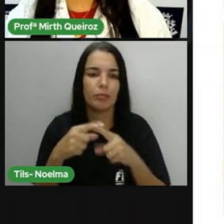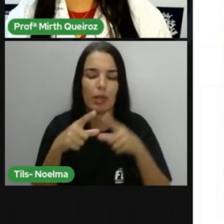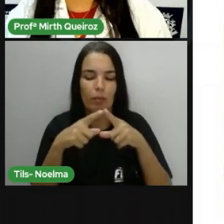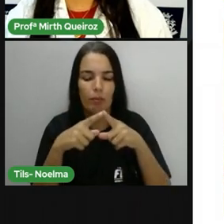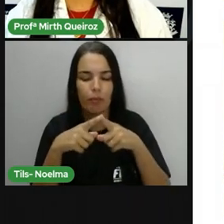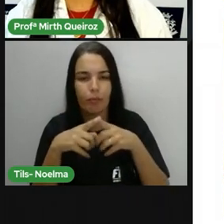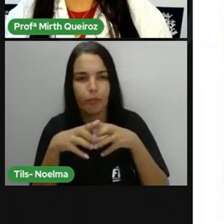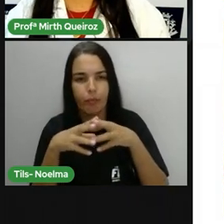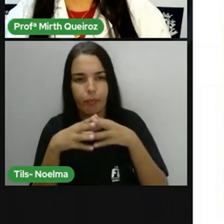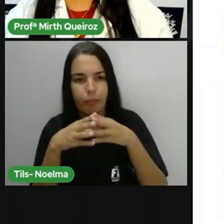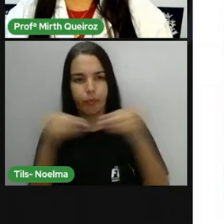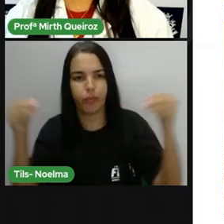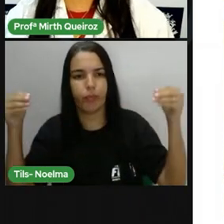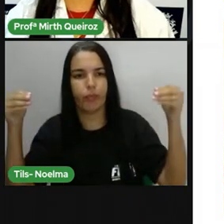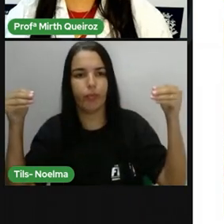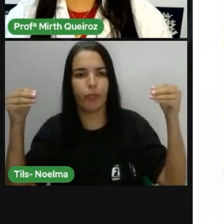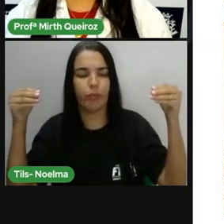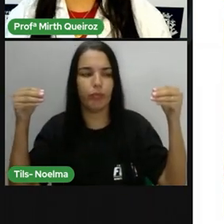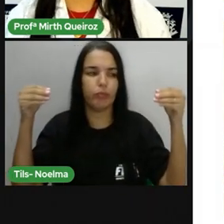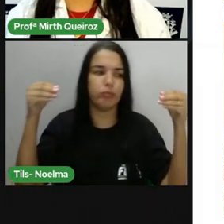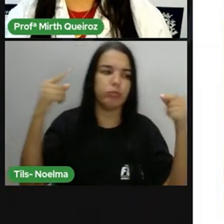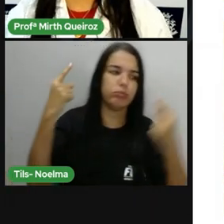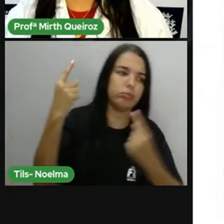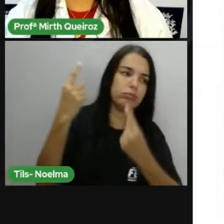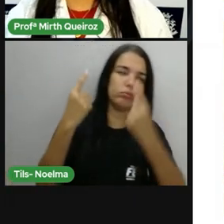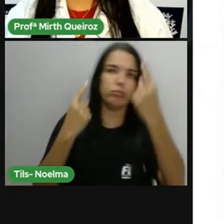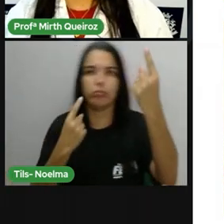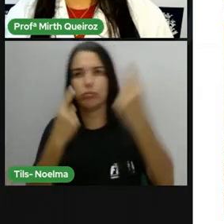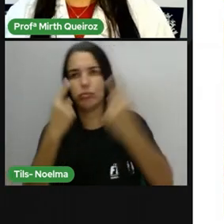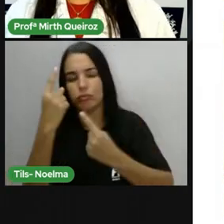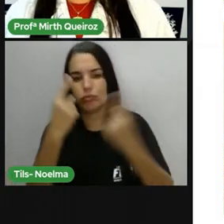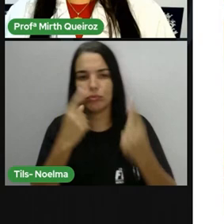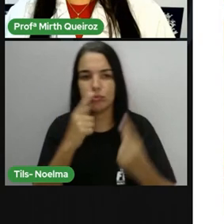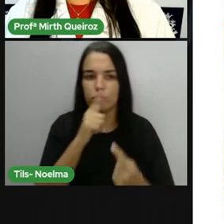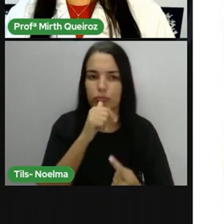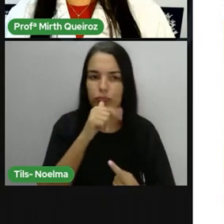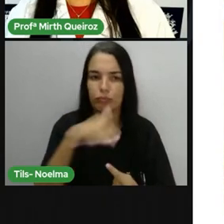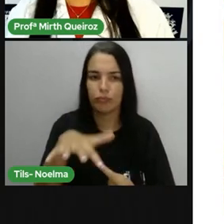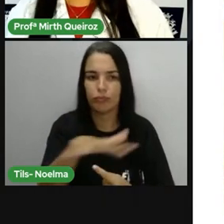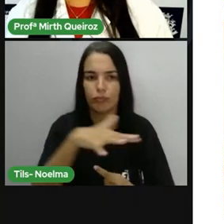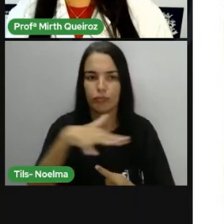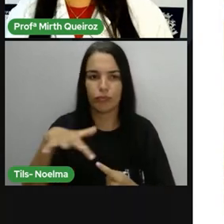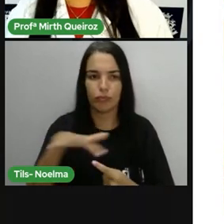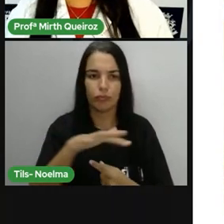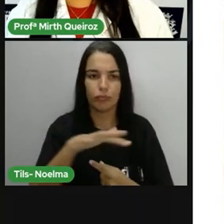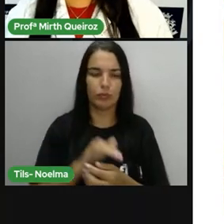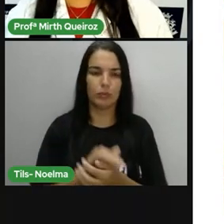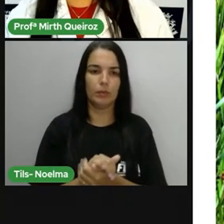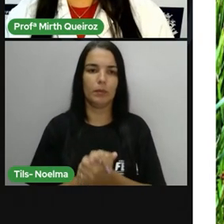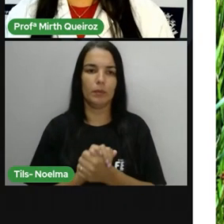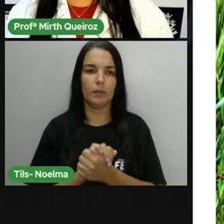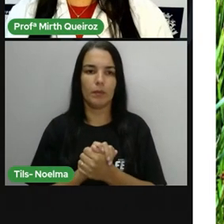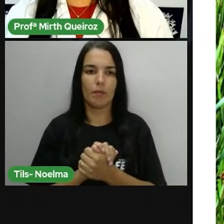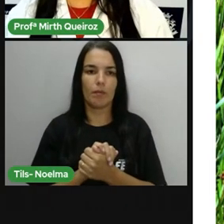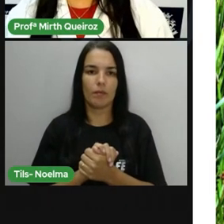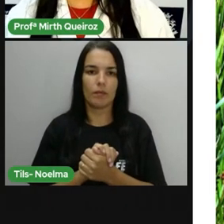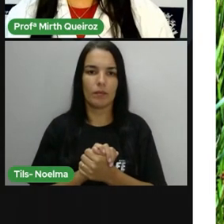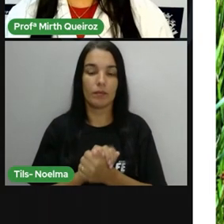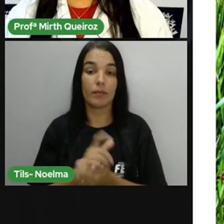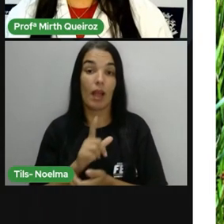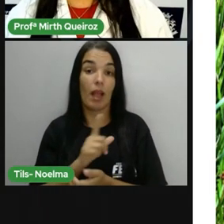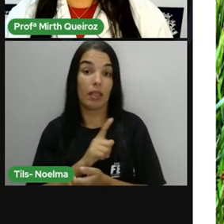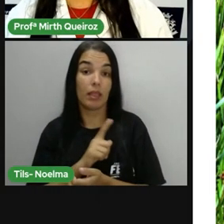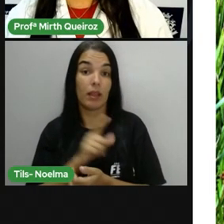de algumas e para colocar em risco também aí a Lagoa Pindoba. Temos